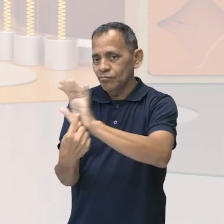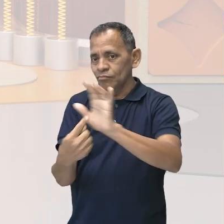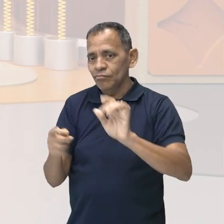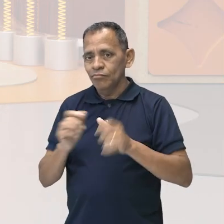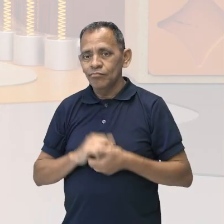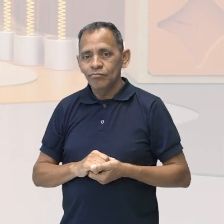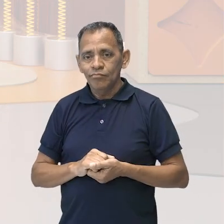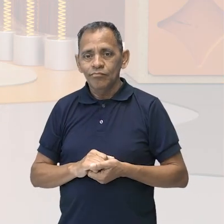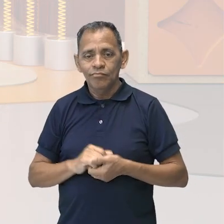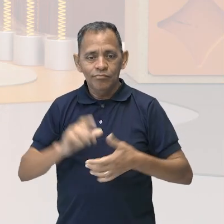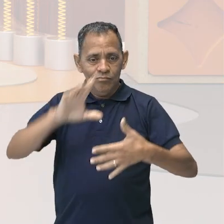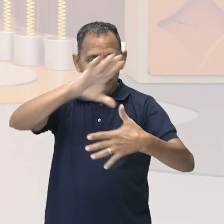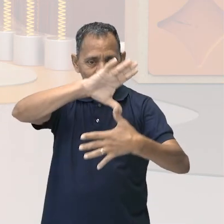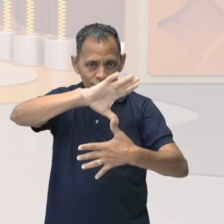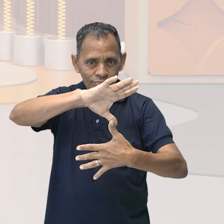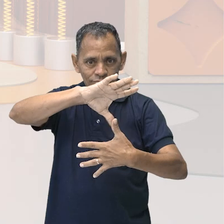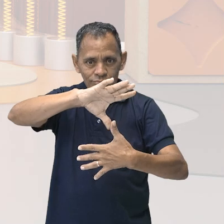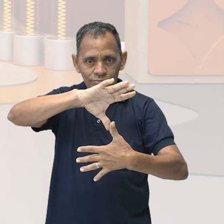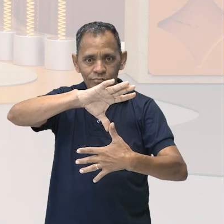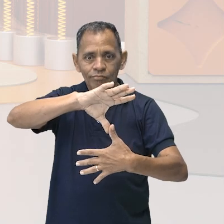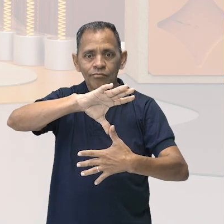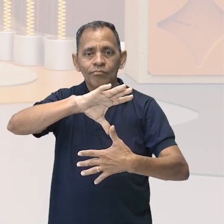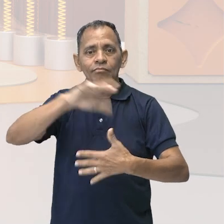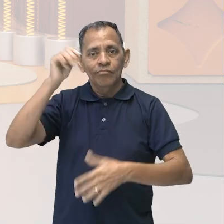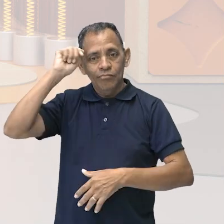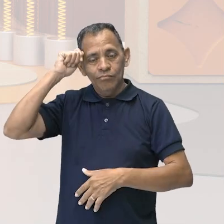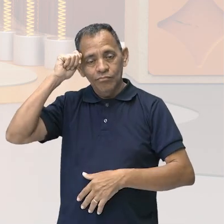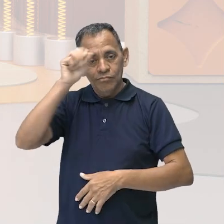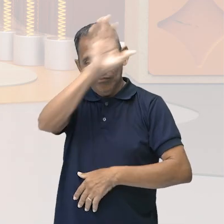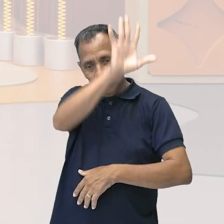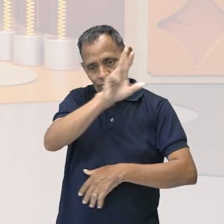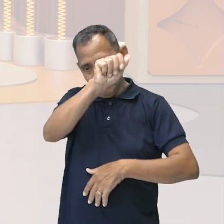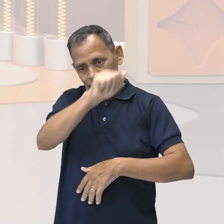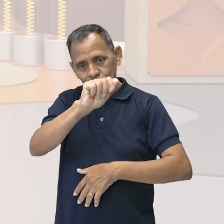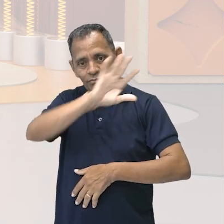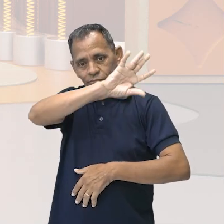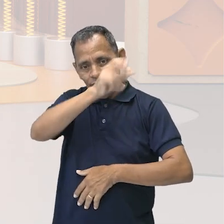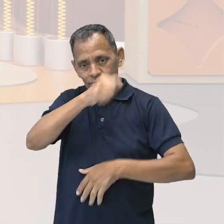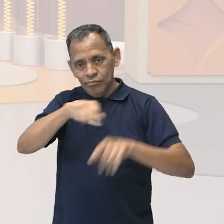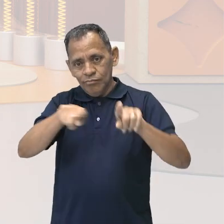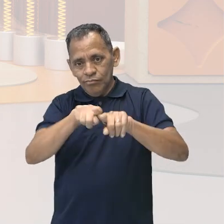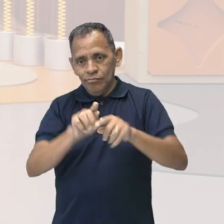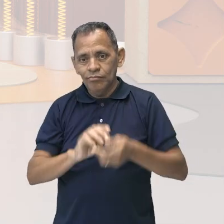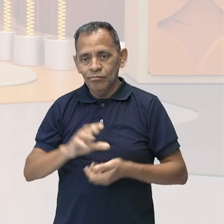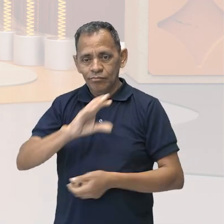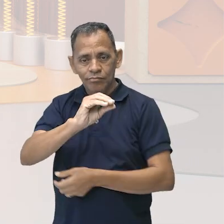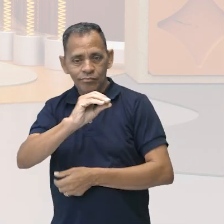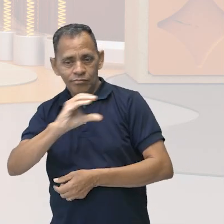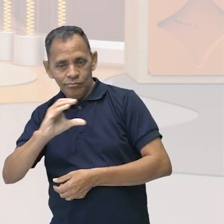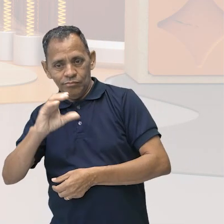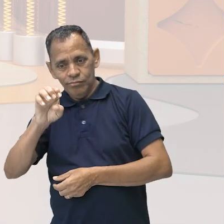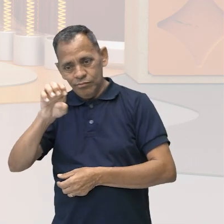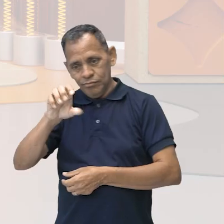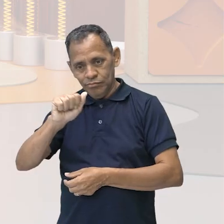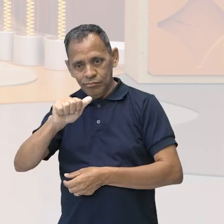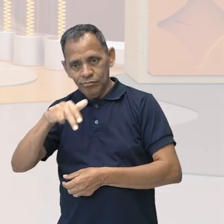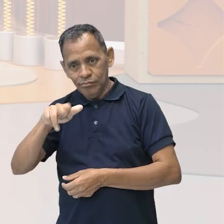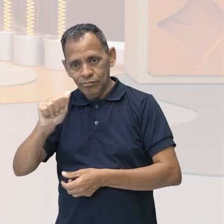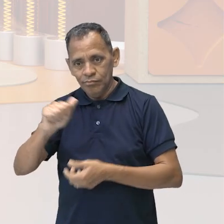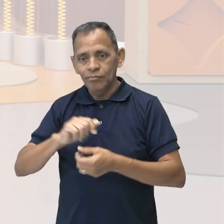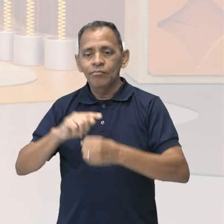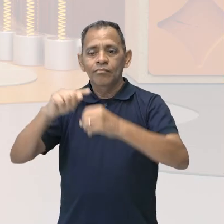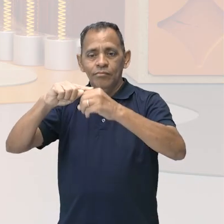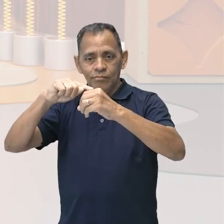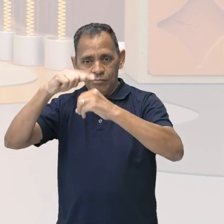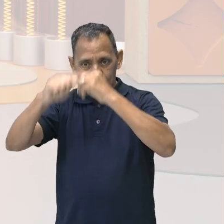né? Continente americano, a África, a Europa, a Ásia e a Oceania. E nós temos o meridiano de Greenwich, que é